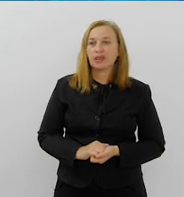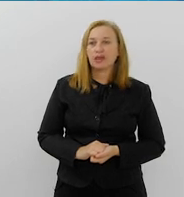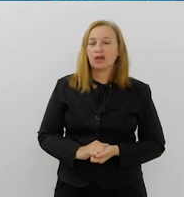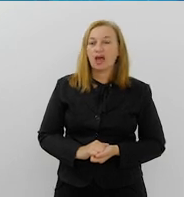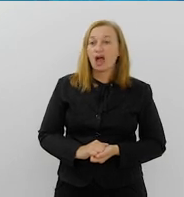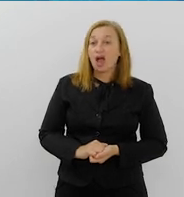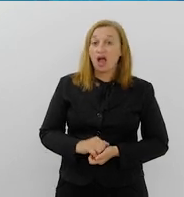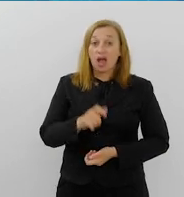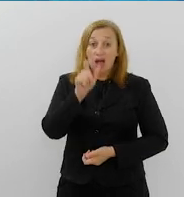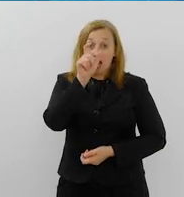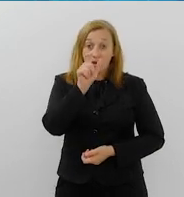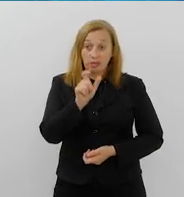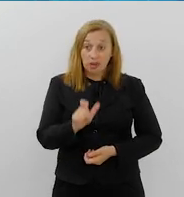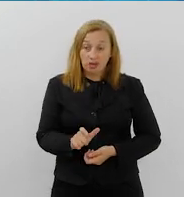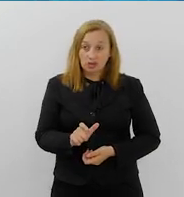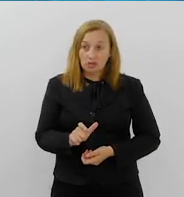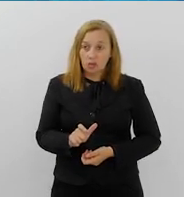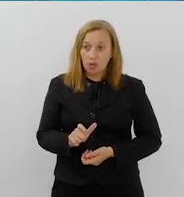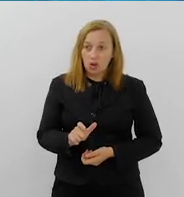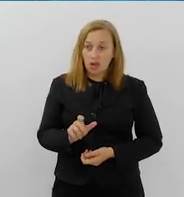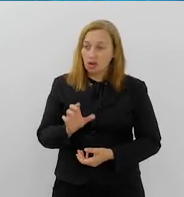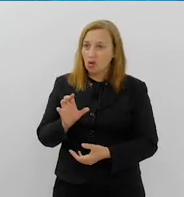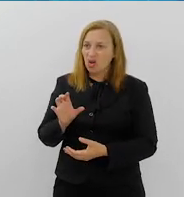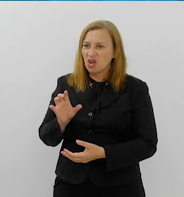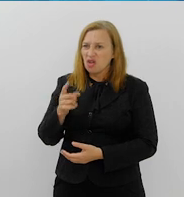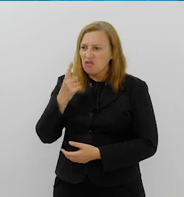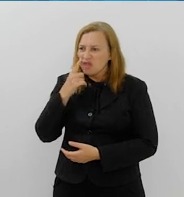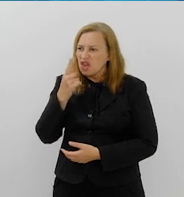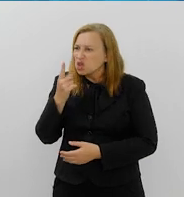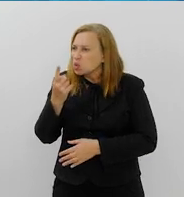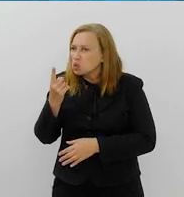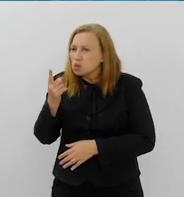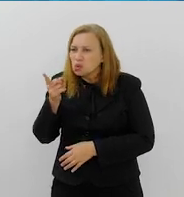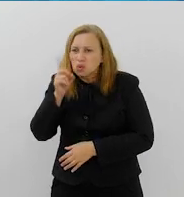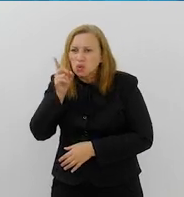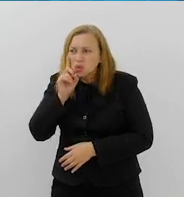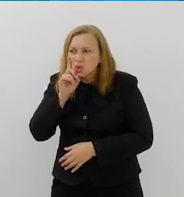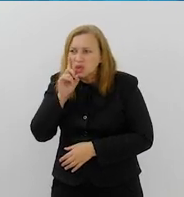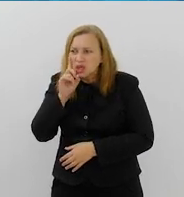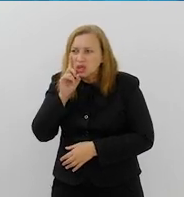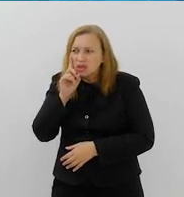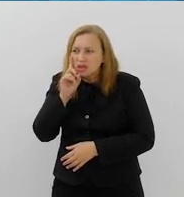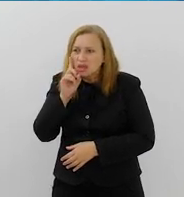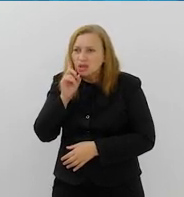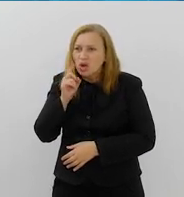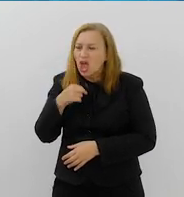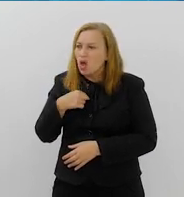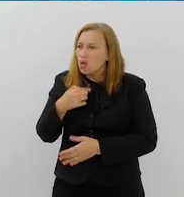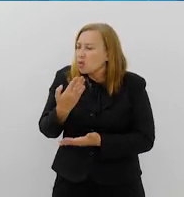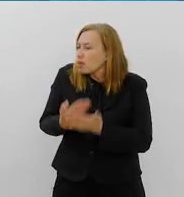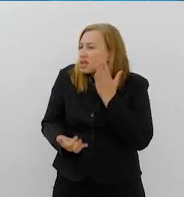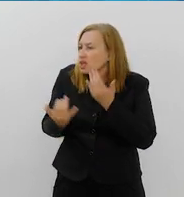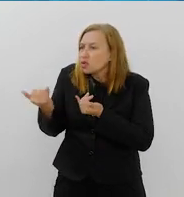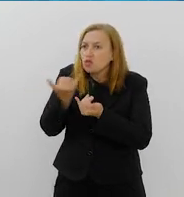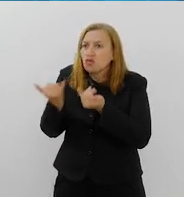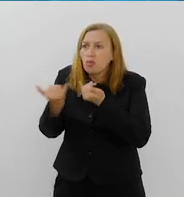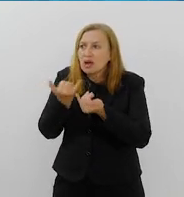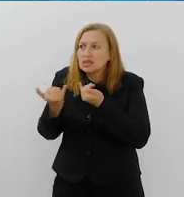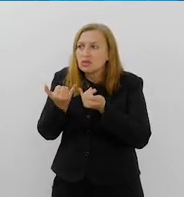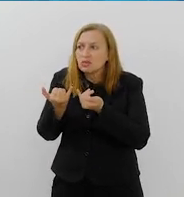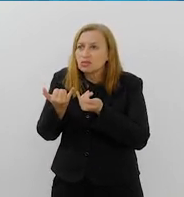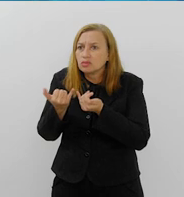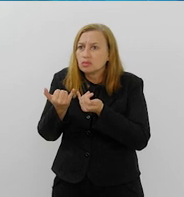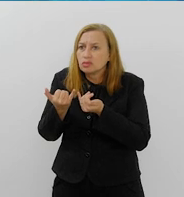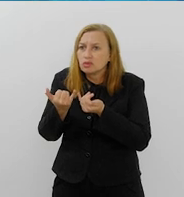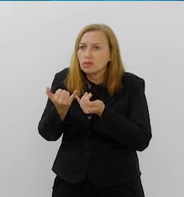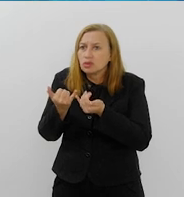Out. A pessoa, gente, eu não estou conectada ali todo dia. O que que eu estou perdendo de notícia, de